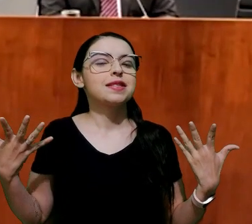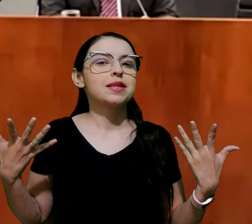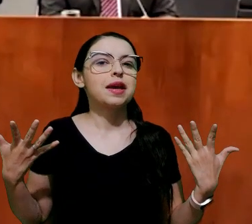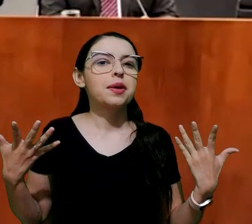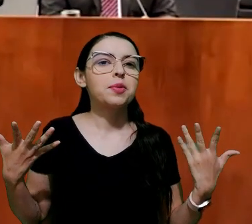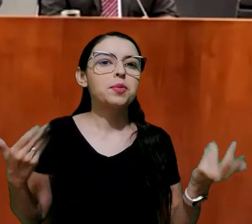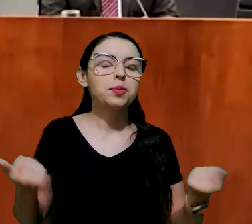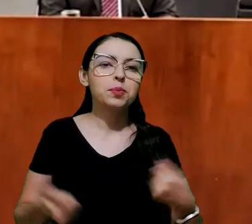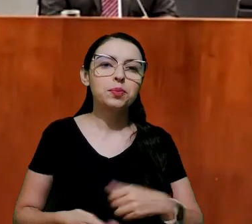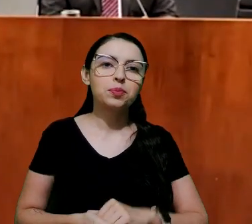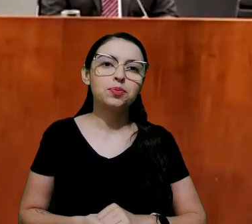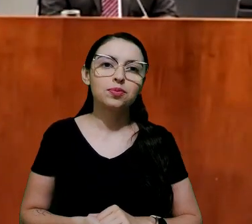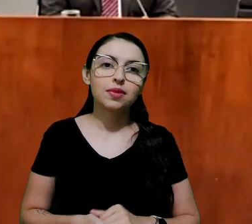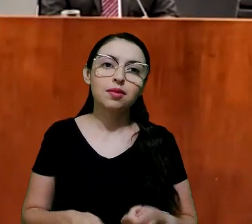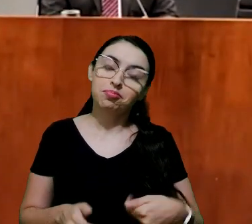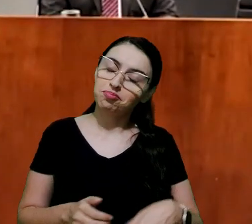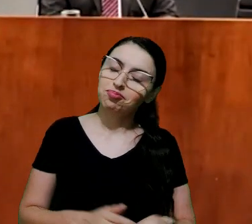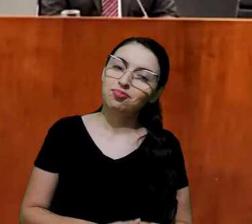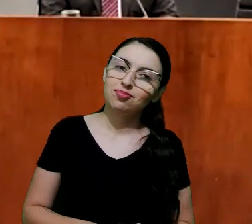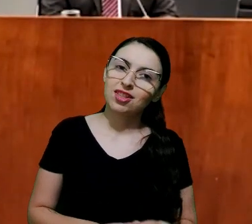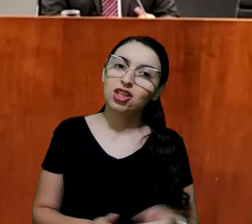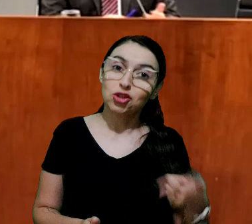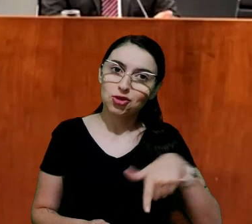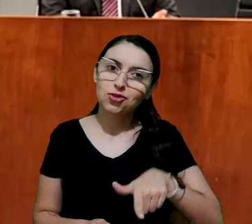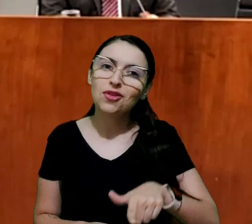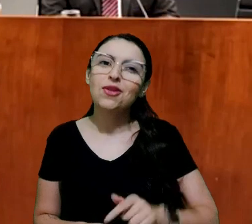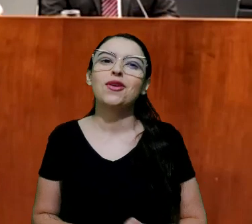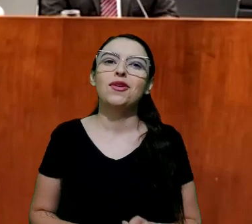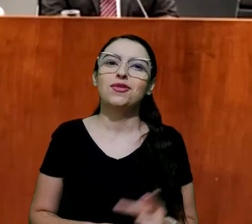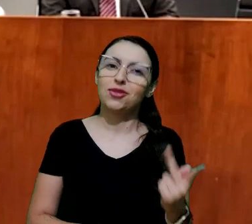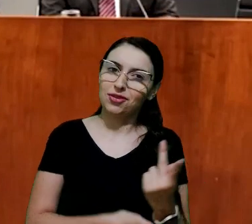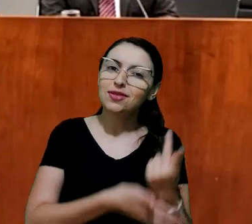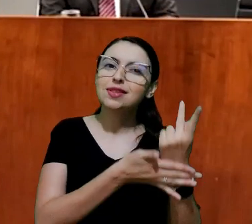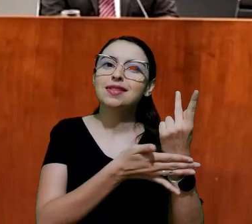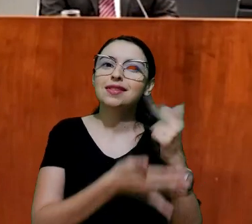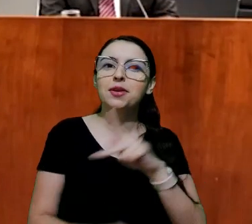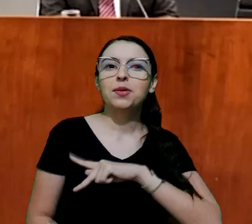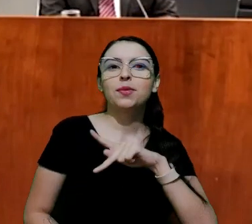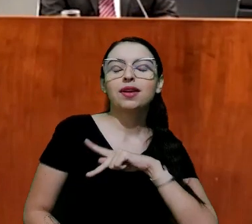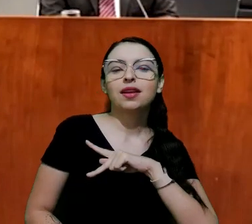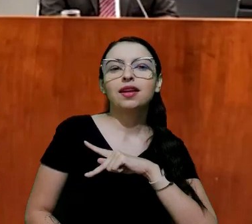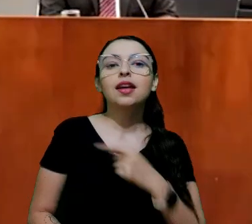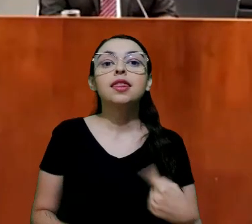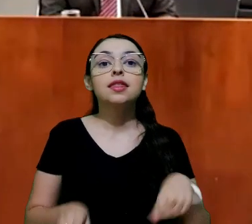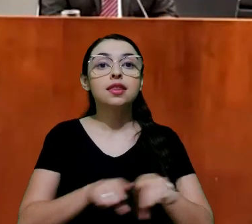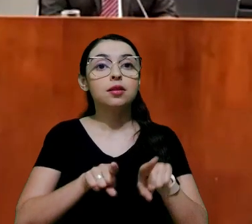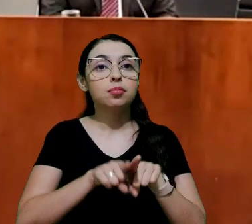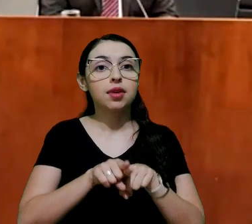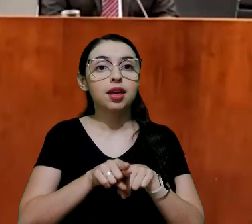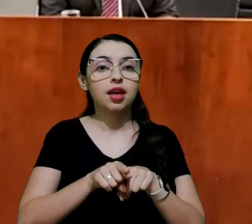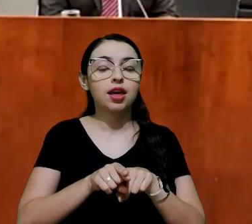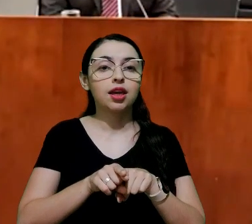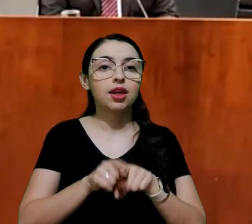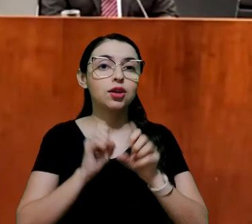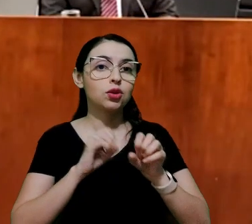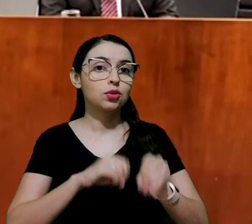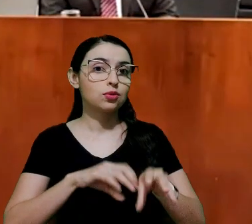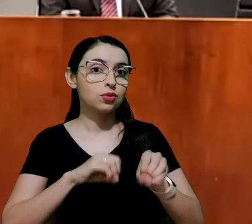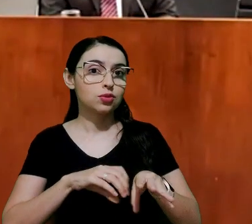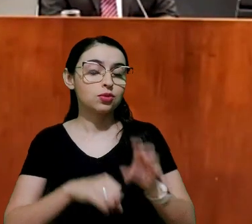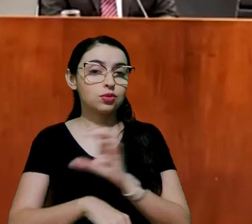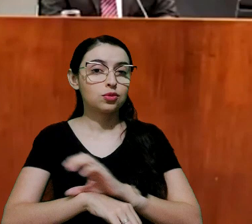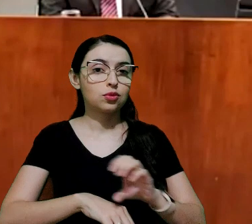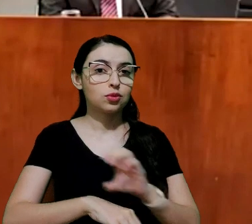né, do Palmeiras, como também pela realização desse curso aqui no âmbito da Escola de